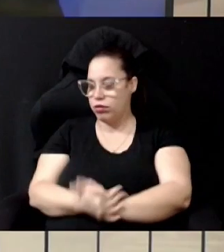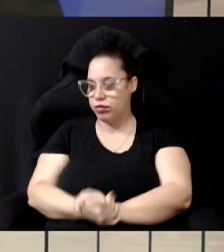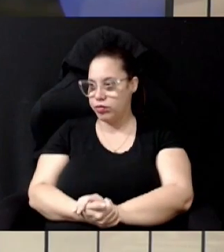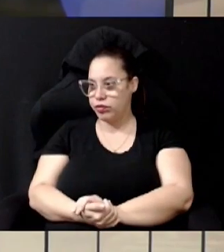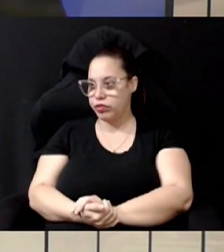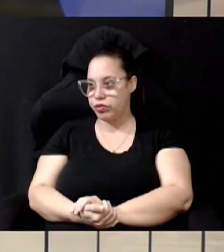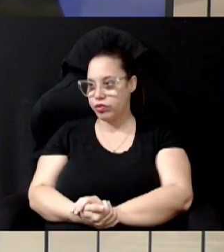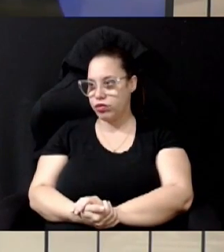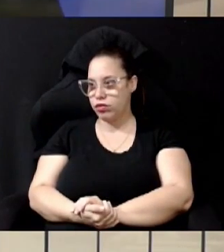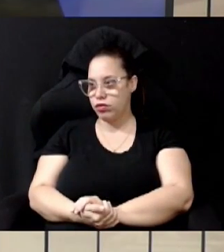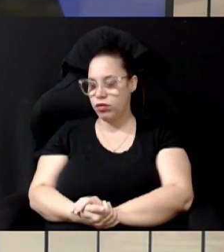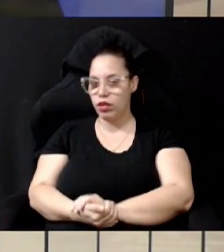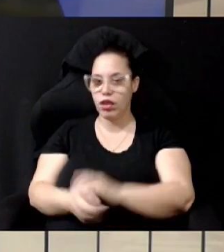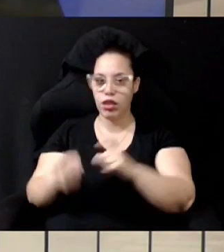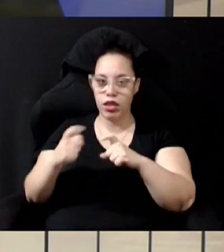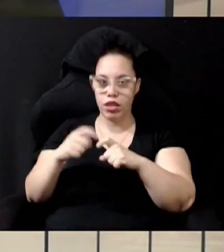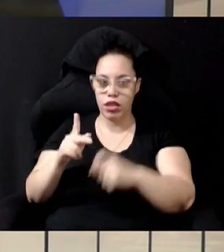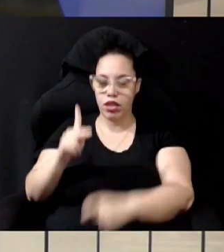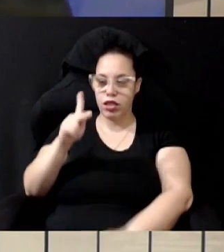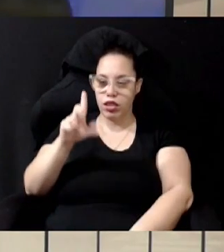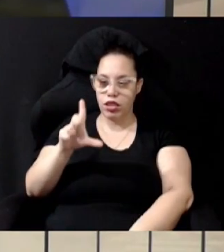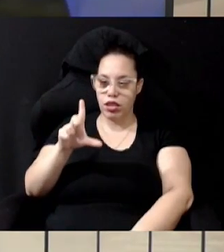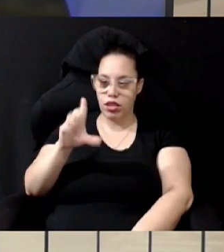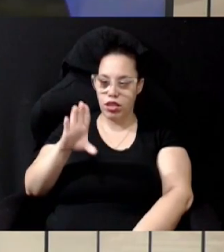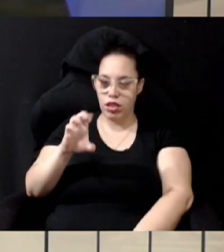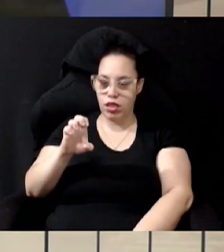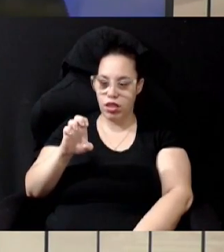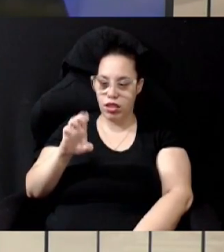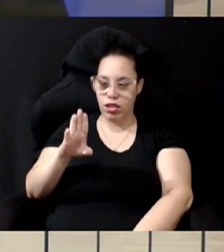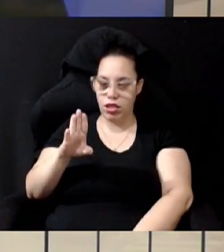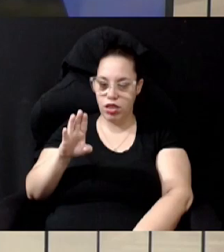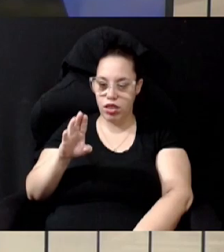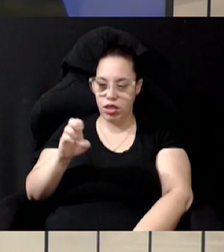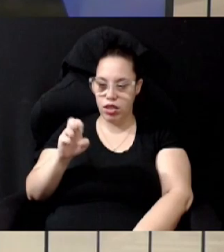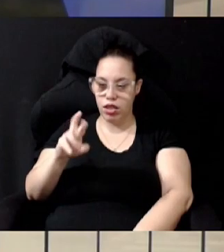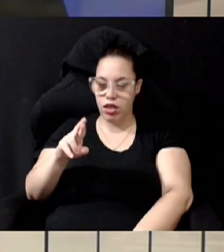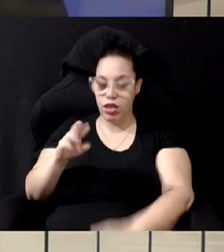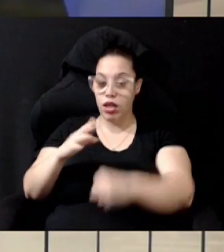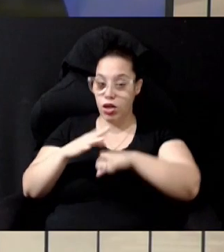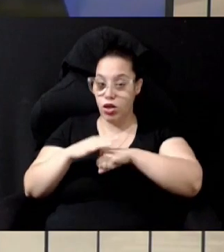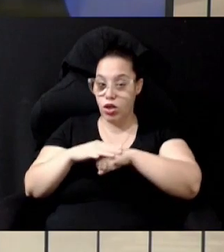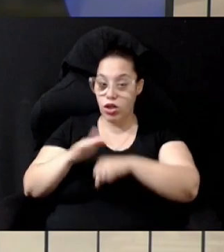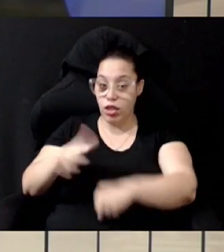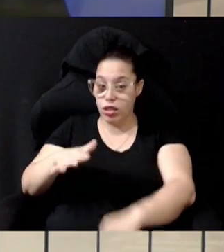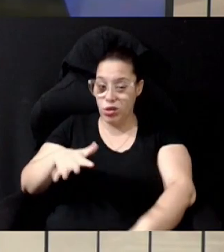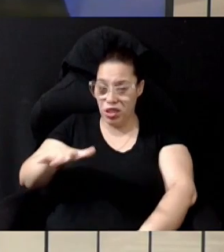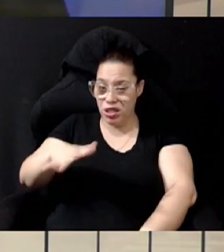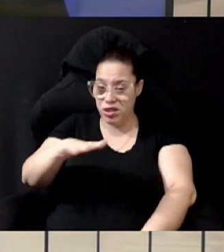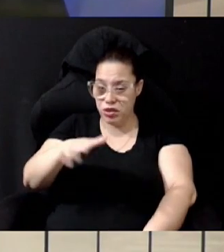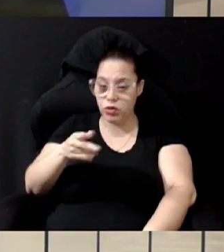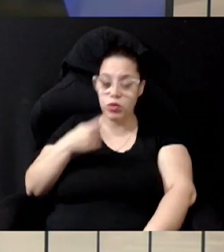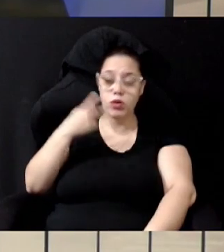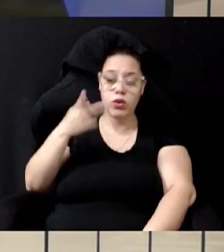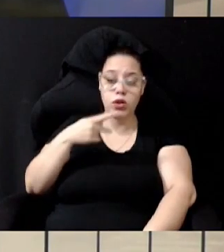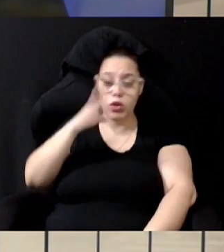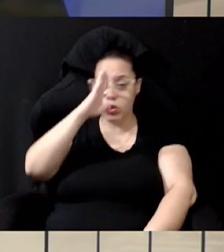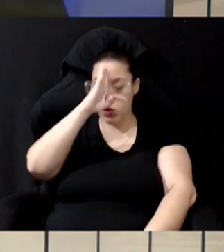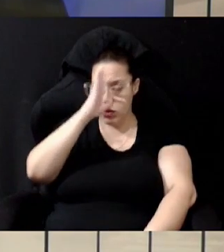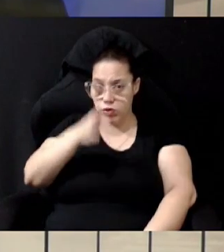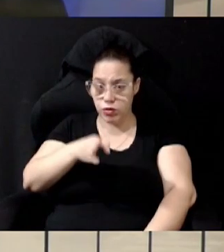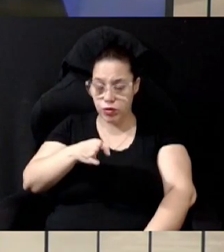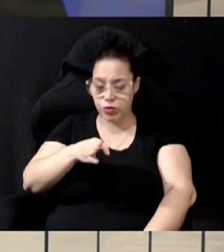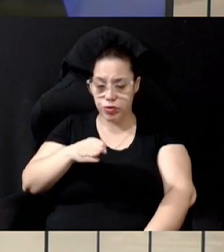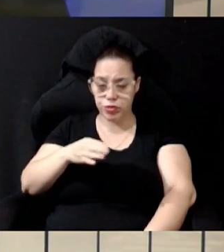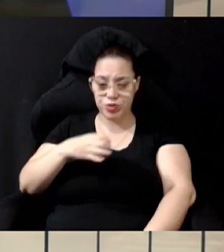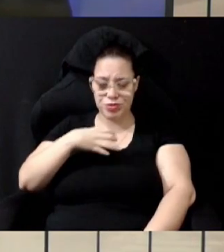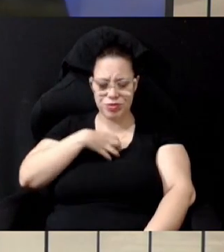Doutor Kleber, já que a gente mencionou a doença de Parkinson, né, vamos falar um pouquinho dela. Quais são os principais sintomas e